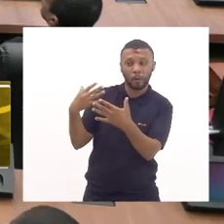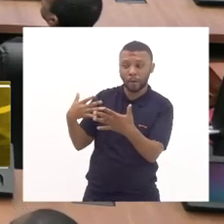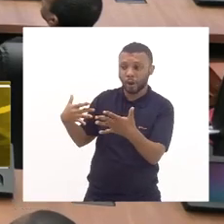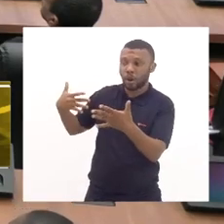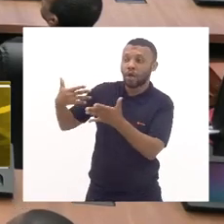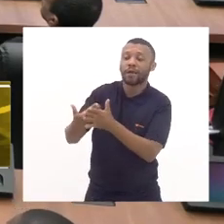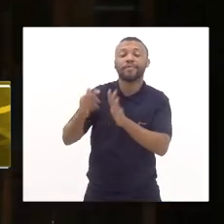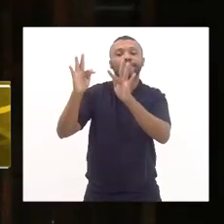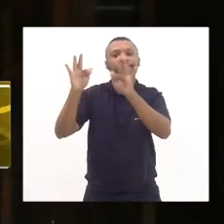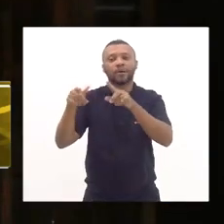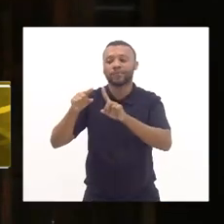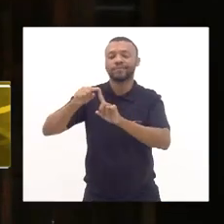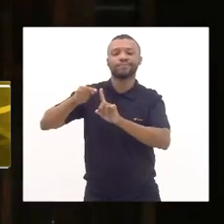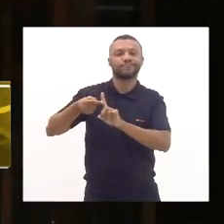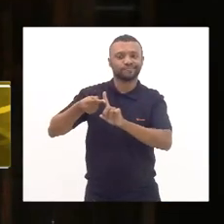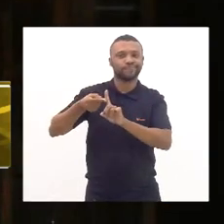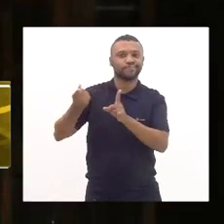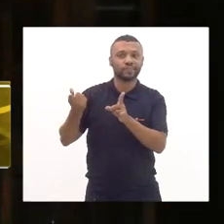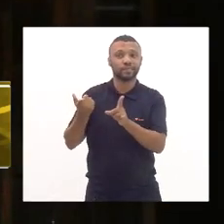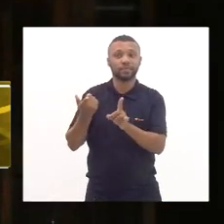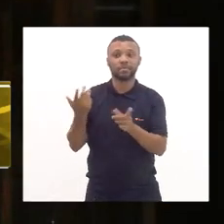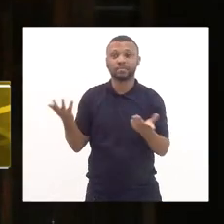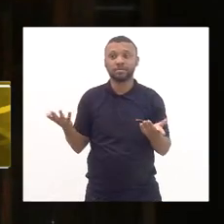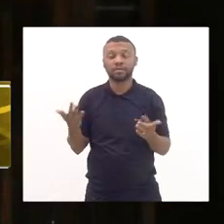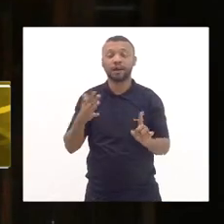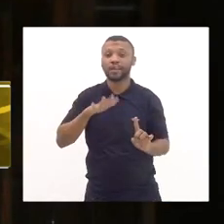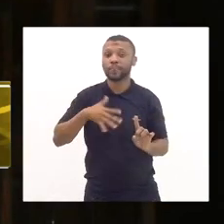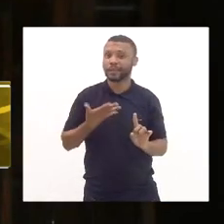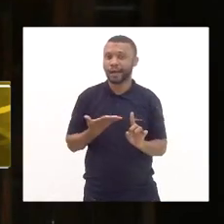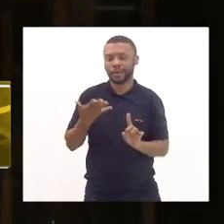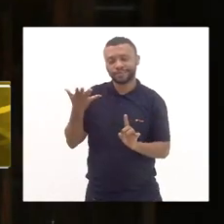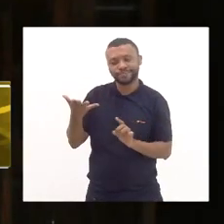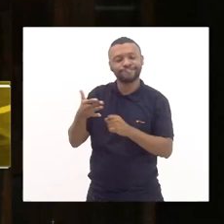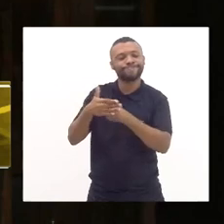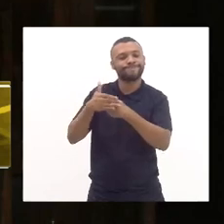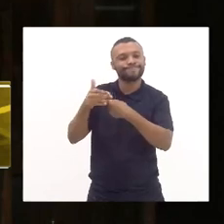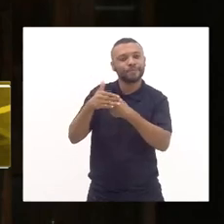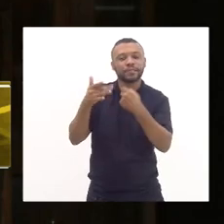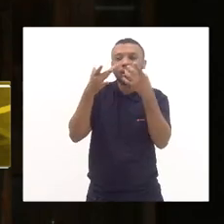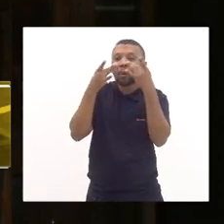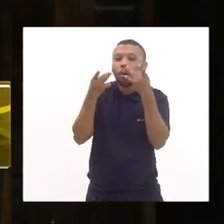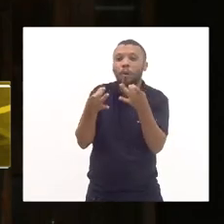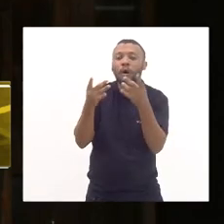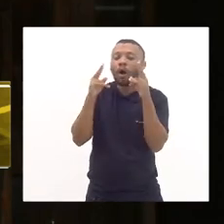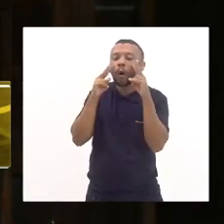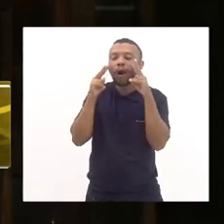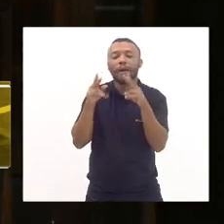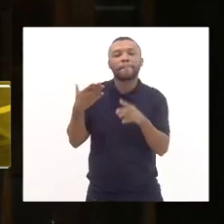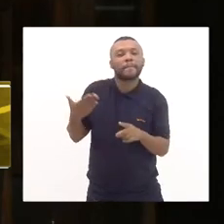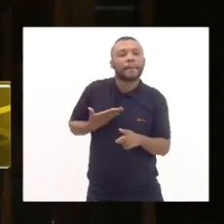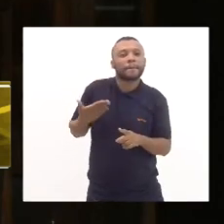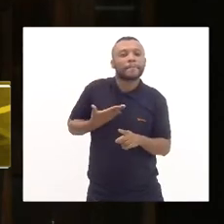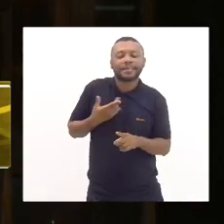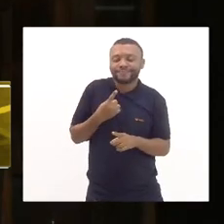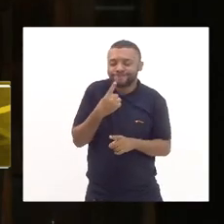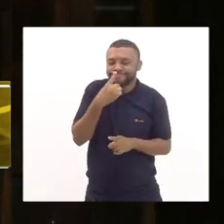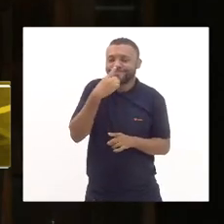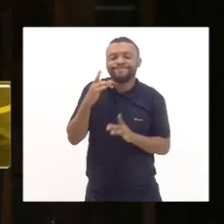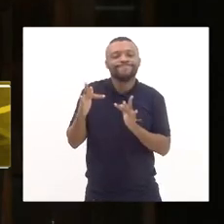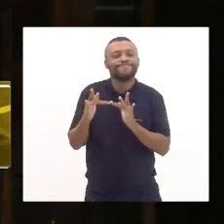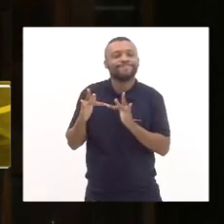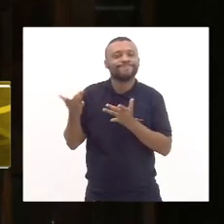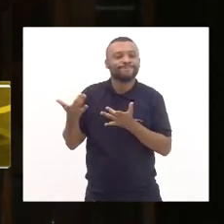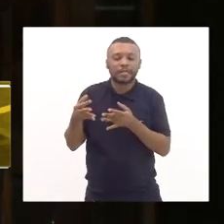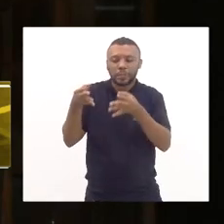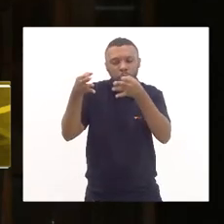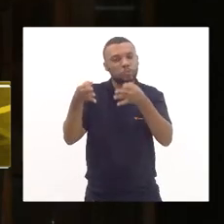final. E essa homenagem, Raquel, com todo carinho, hoje eu considero ela uma amiga, é muito